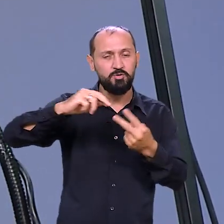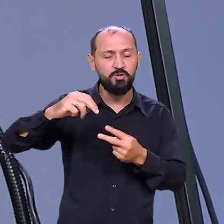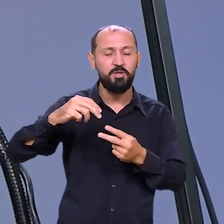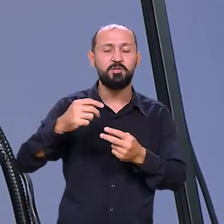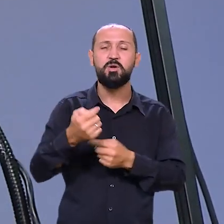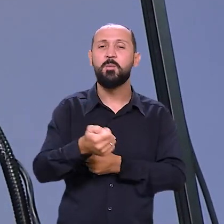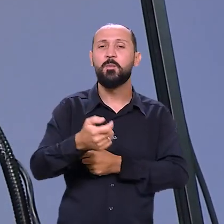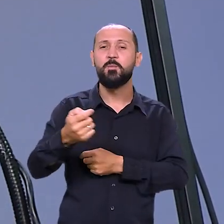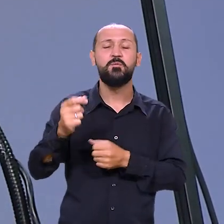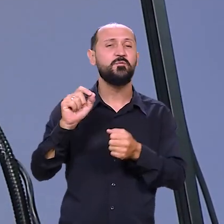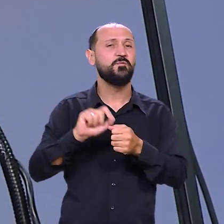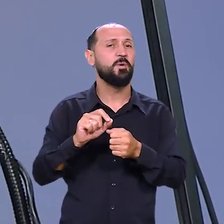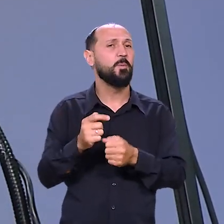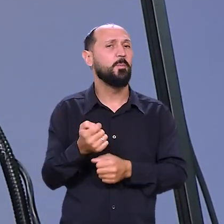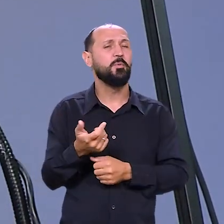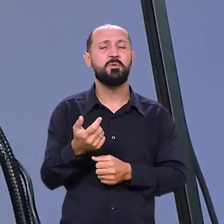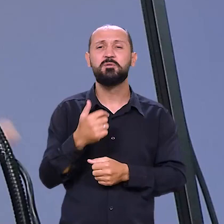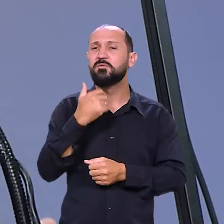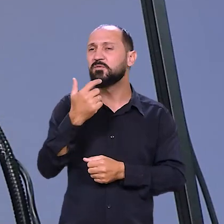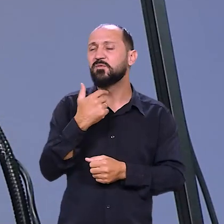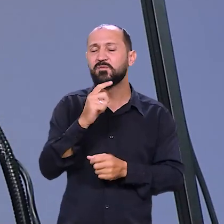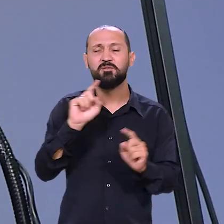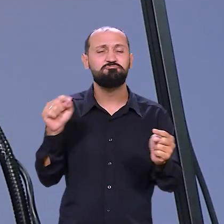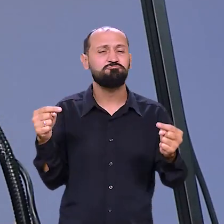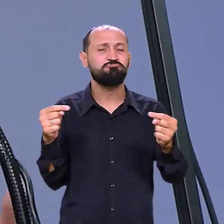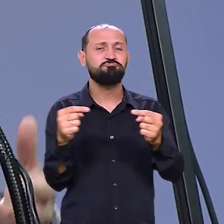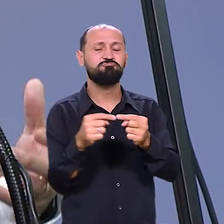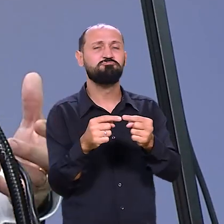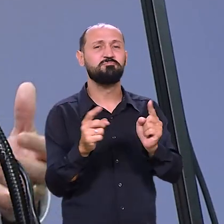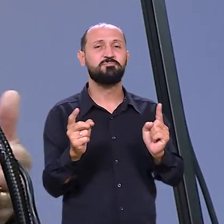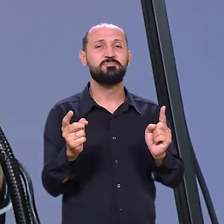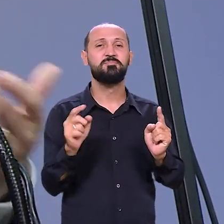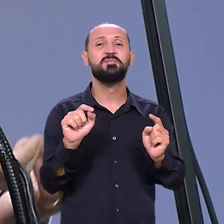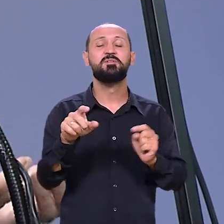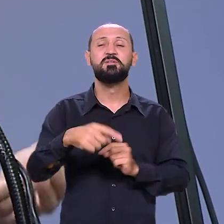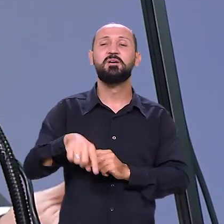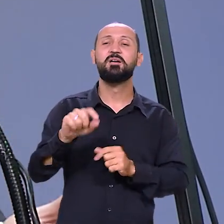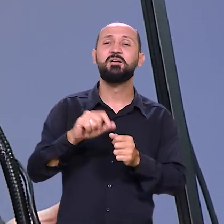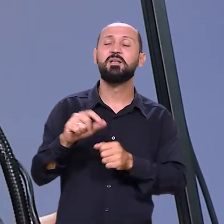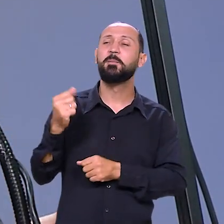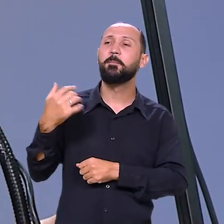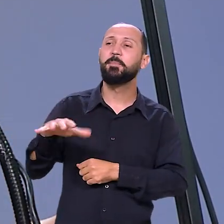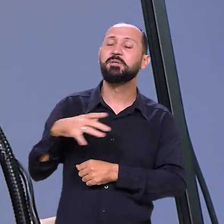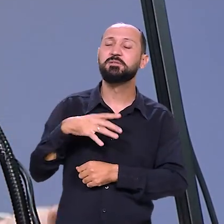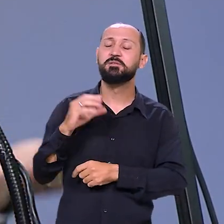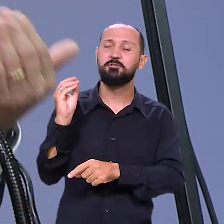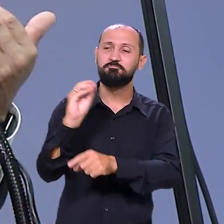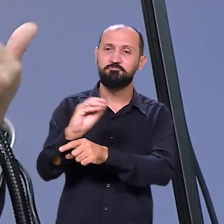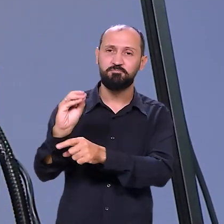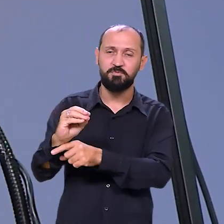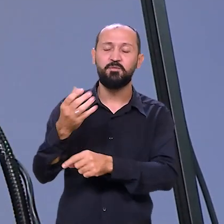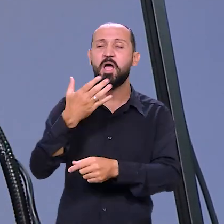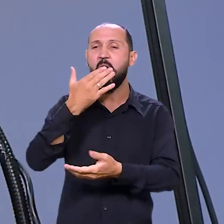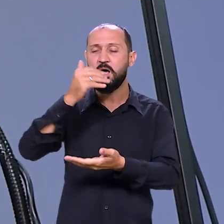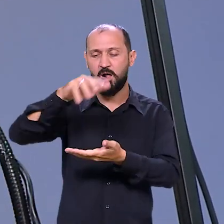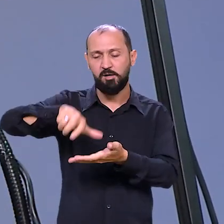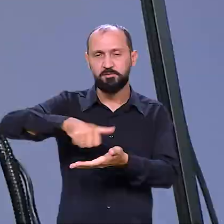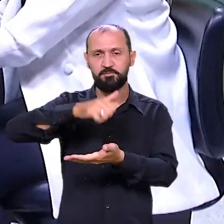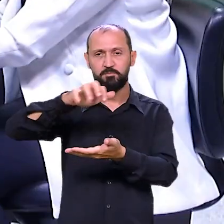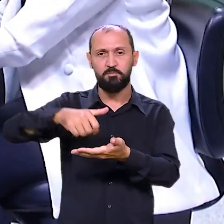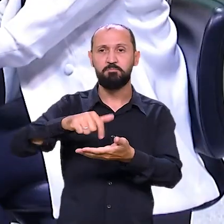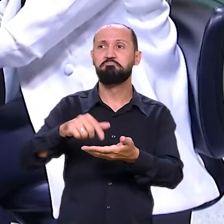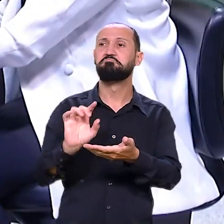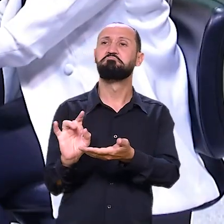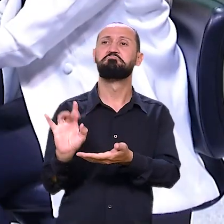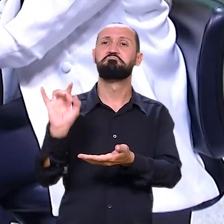e que produz pouco, ele não vai corresponder àquele custo que você está dando. Ele vai comer um